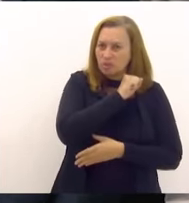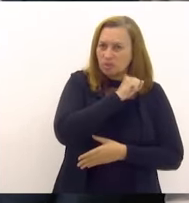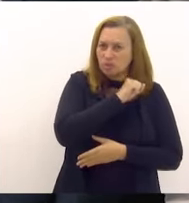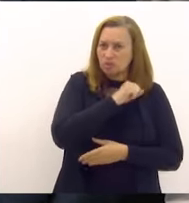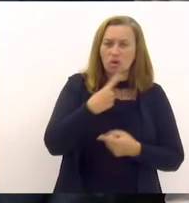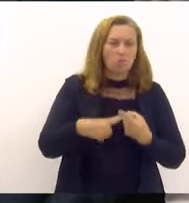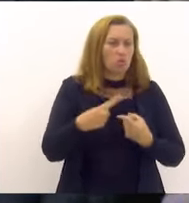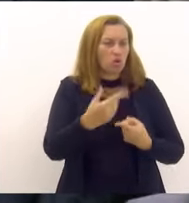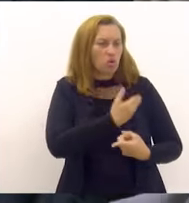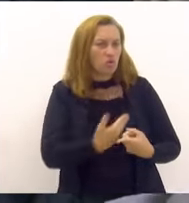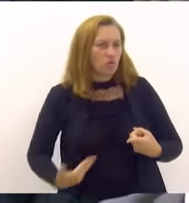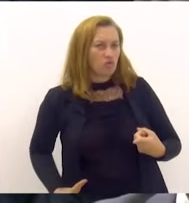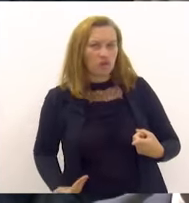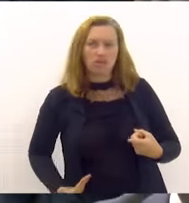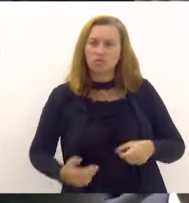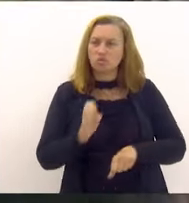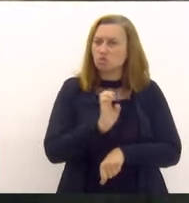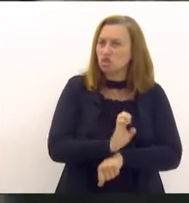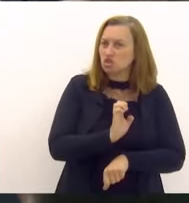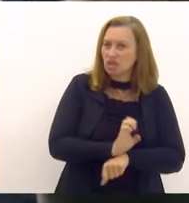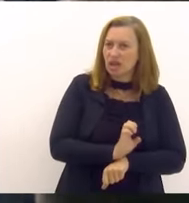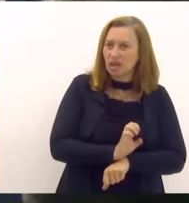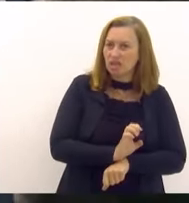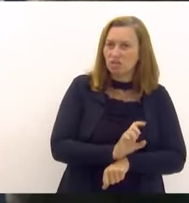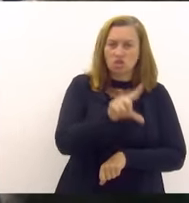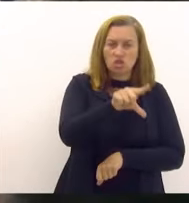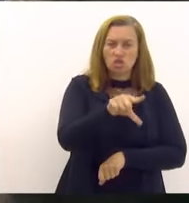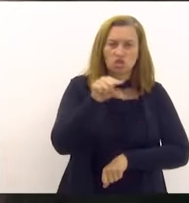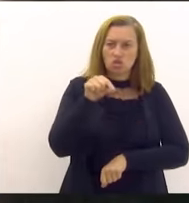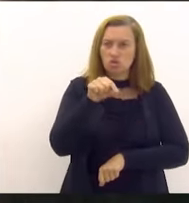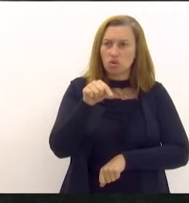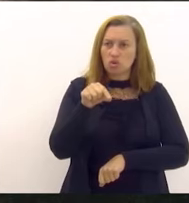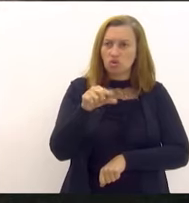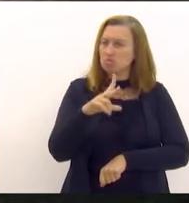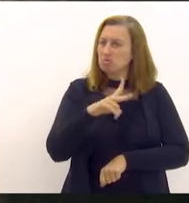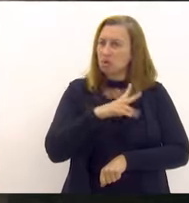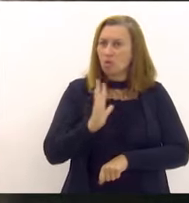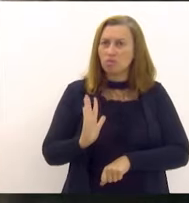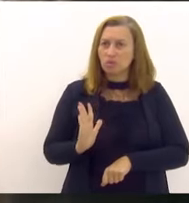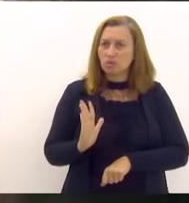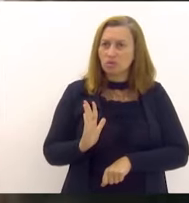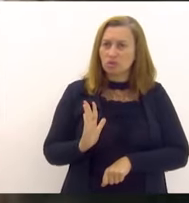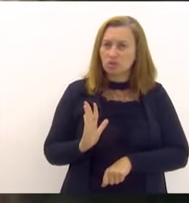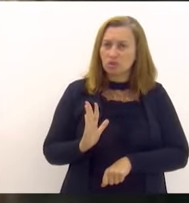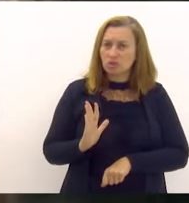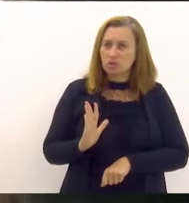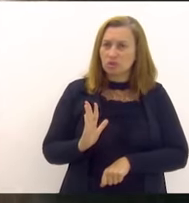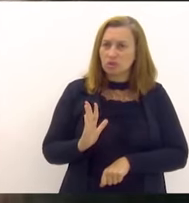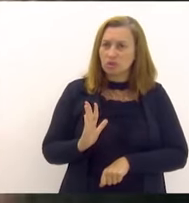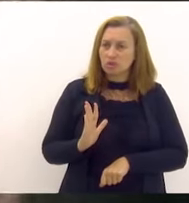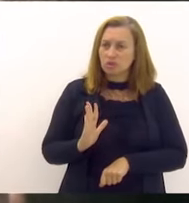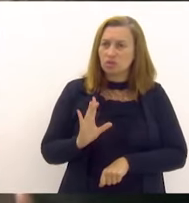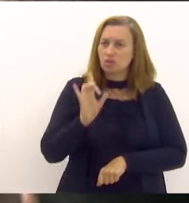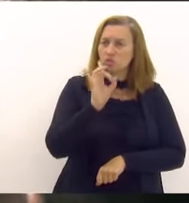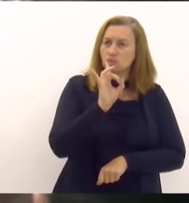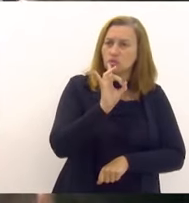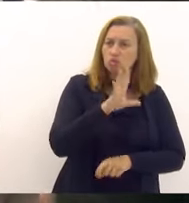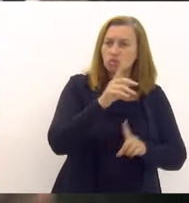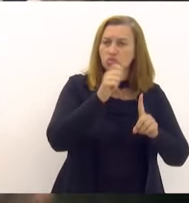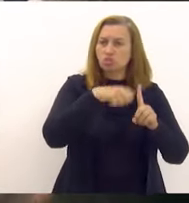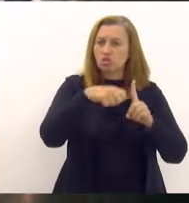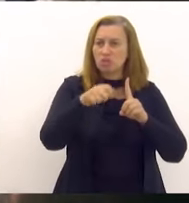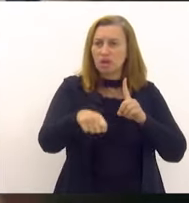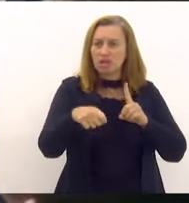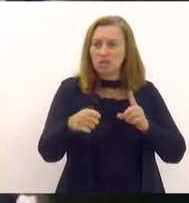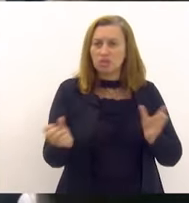deixado a Secretaria de Polícia Civil e a Política de Segurança do Estado do Rio de Janeiro acéfala nos últimos meses, agravando